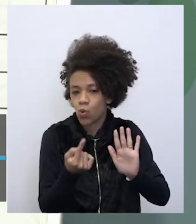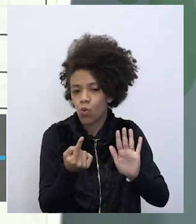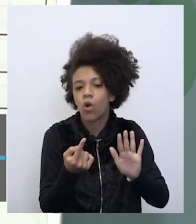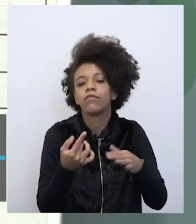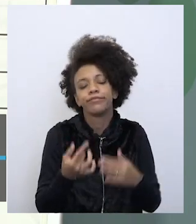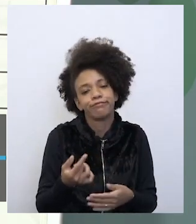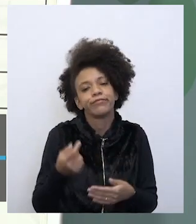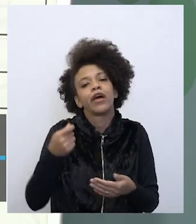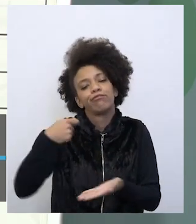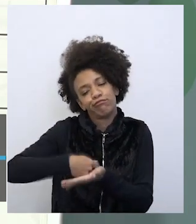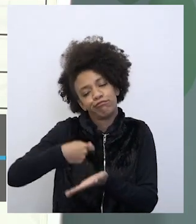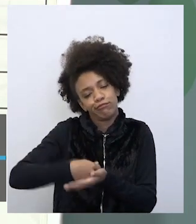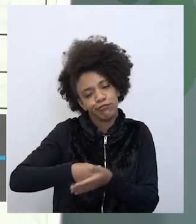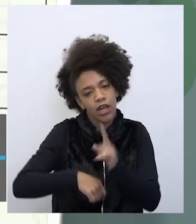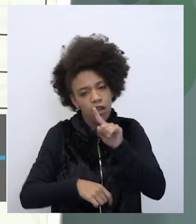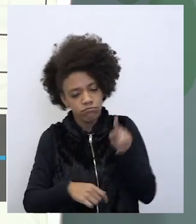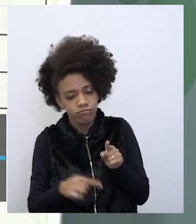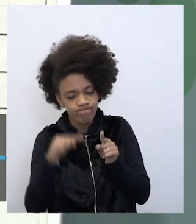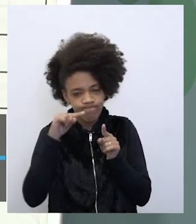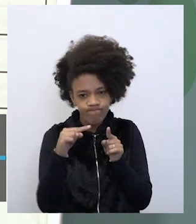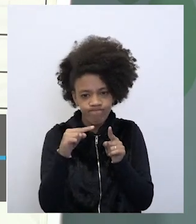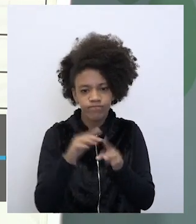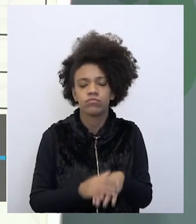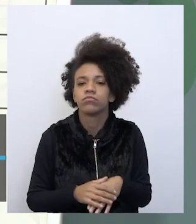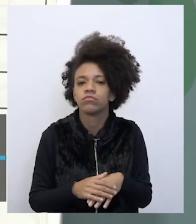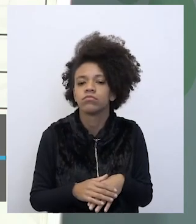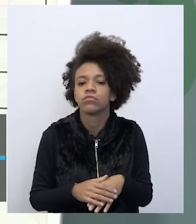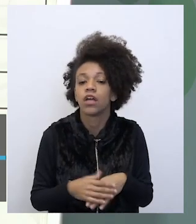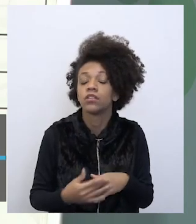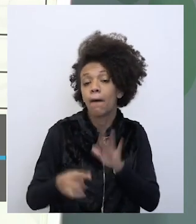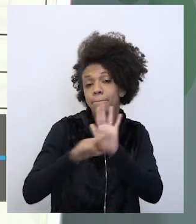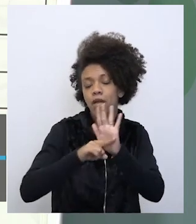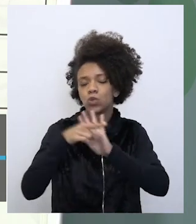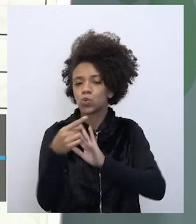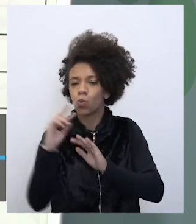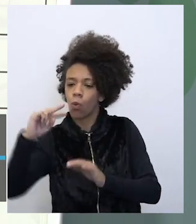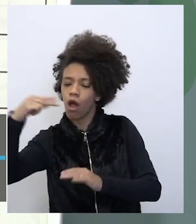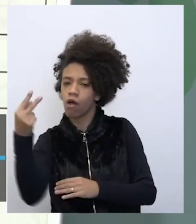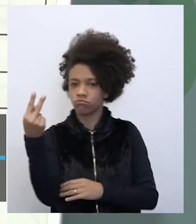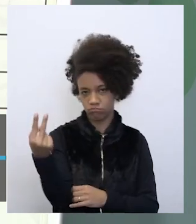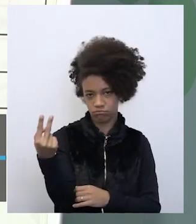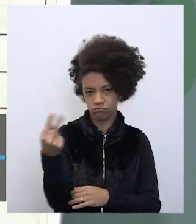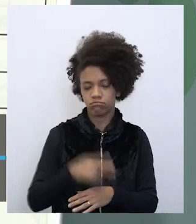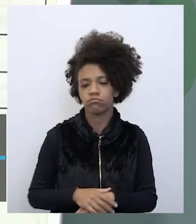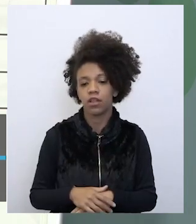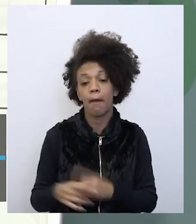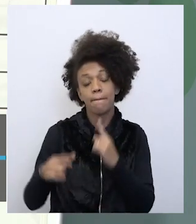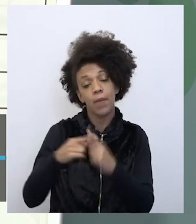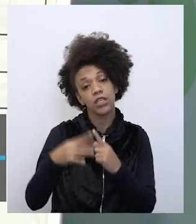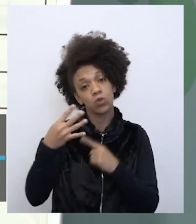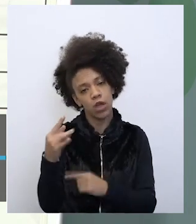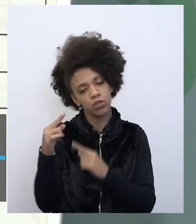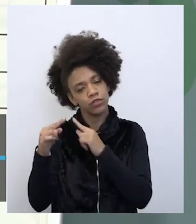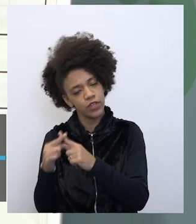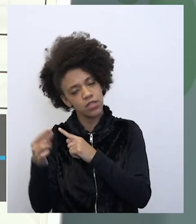obrigada a colocar um parênteses, tá bom? Então, aqui no lugar do x quadrado ficou menos 1 ao quadrado. Mais 4 vezes o